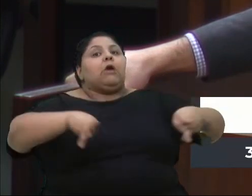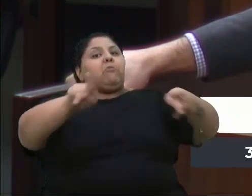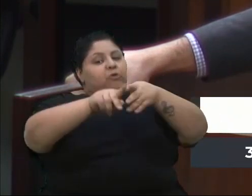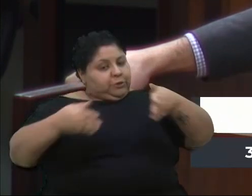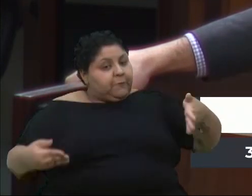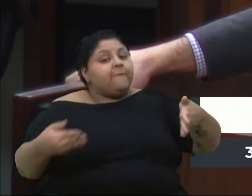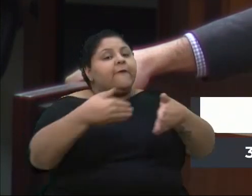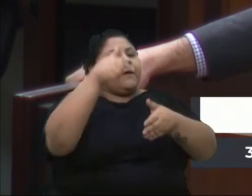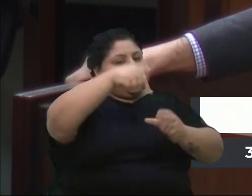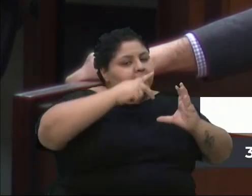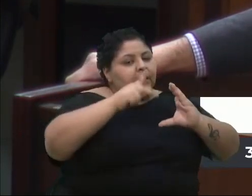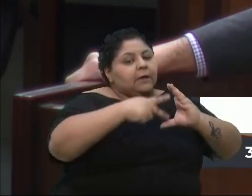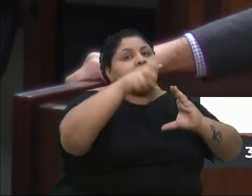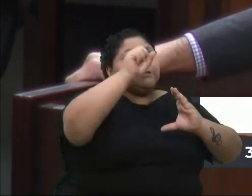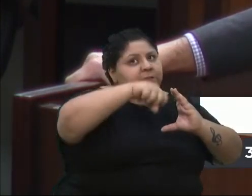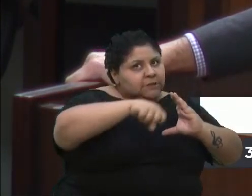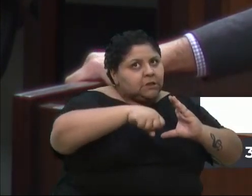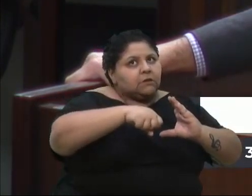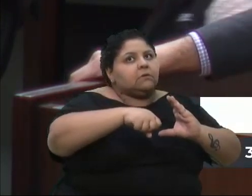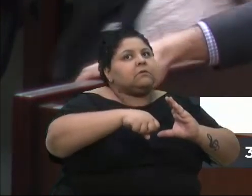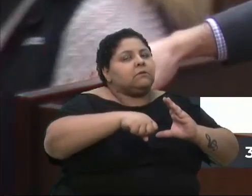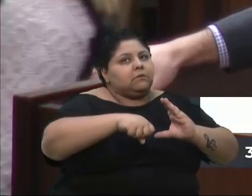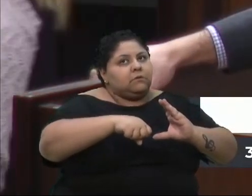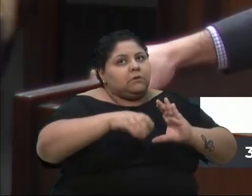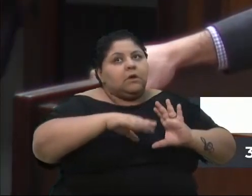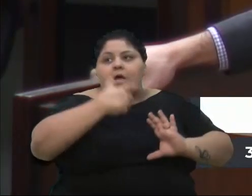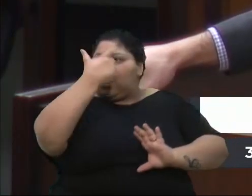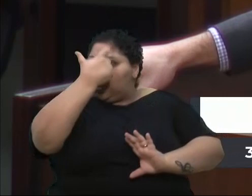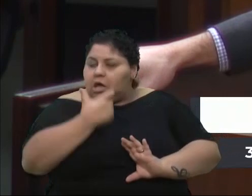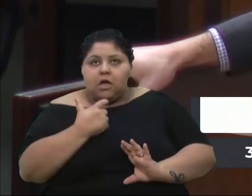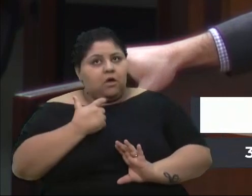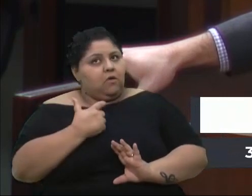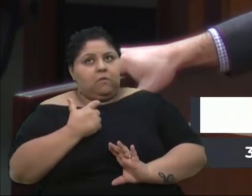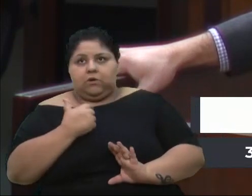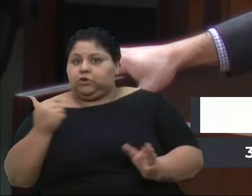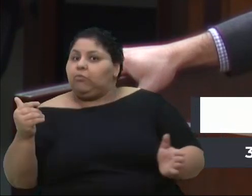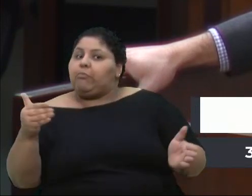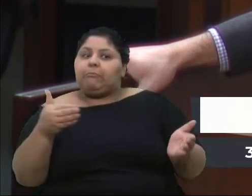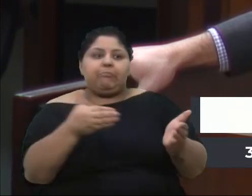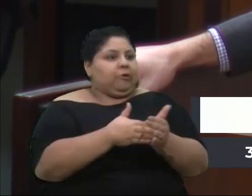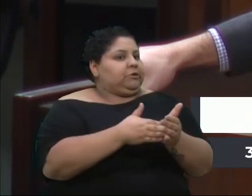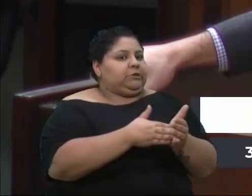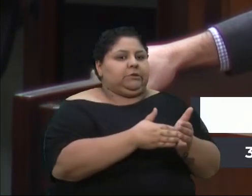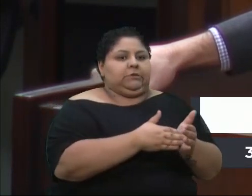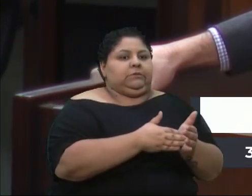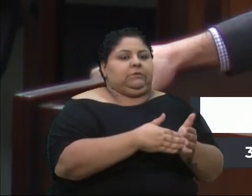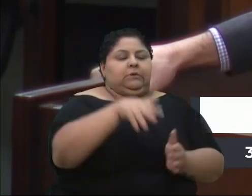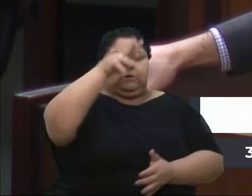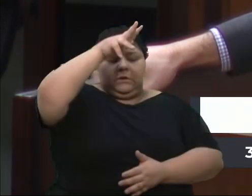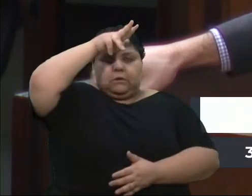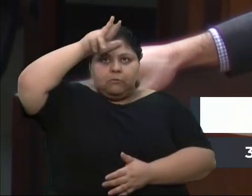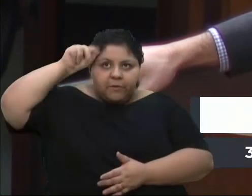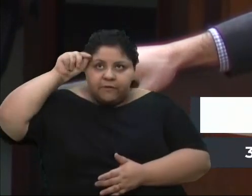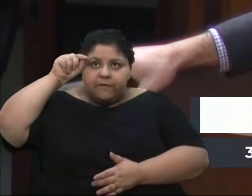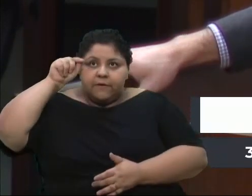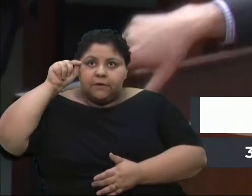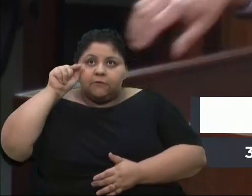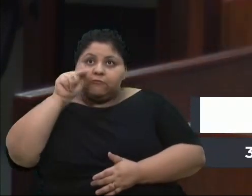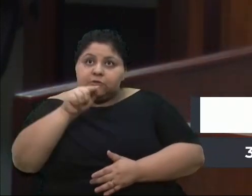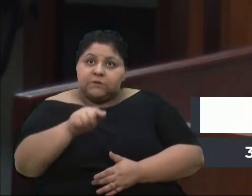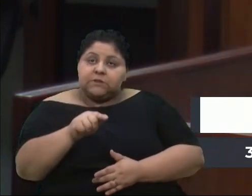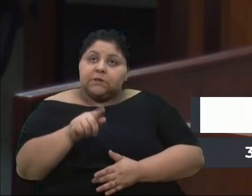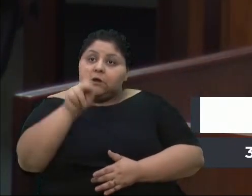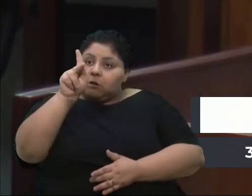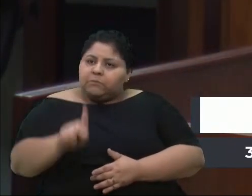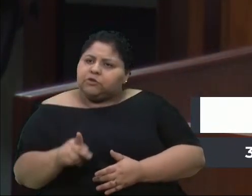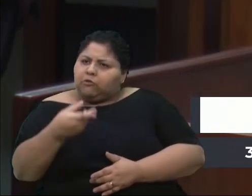Pode ter certeza. Eu acho que não podemos chegar a esse extremo. Prefeito, o senhor é gente boa,